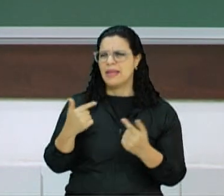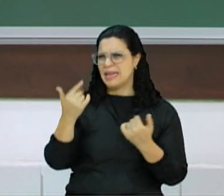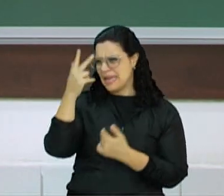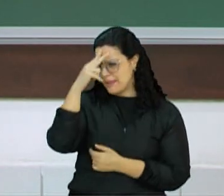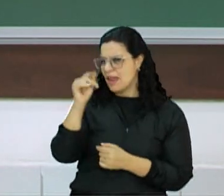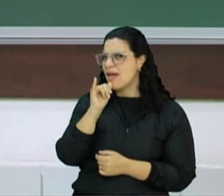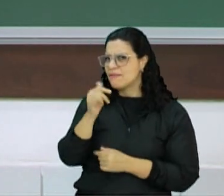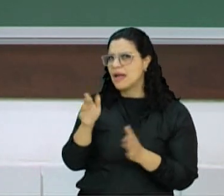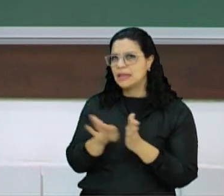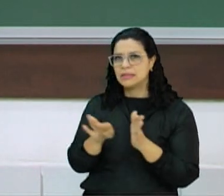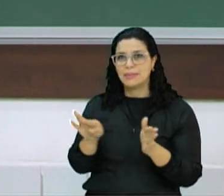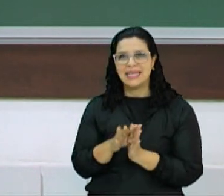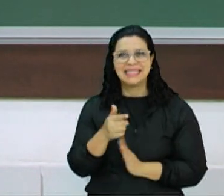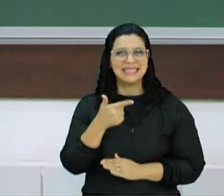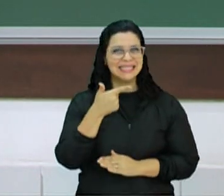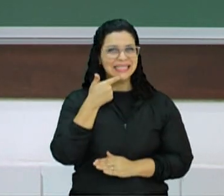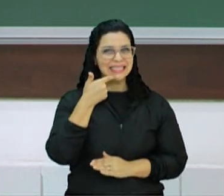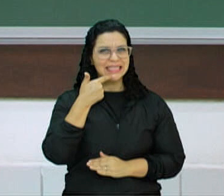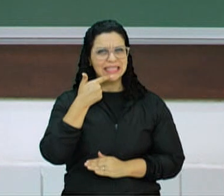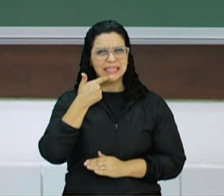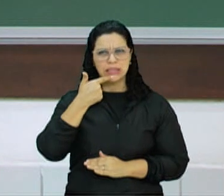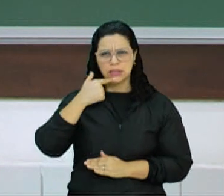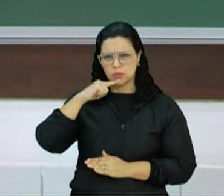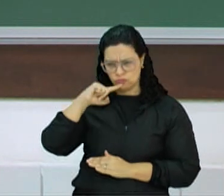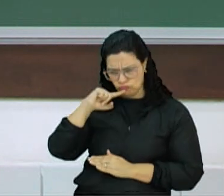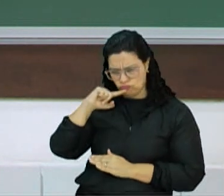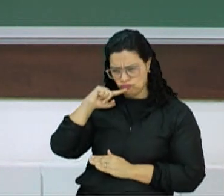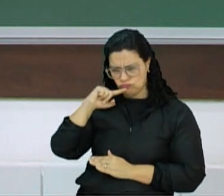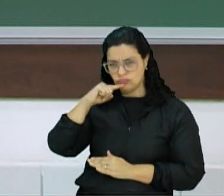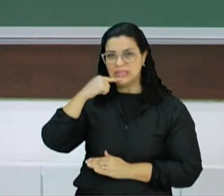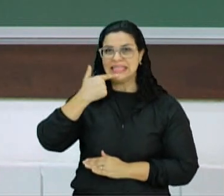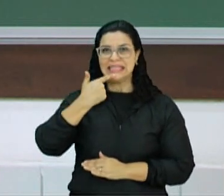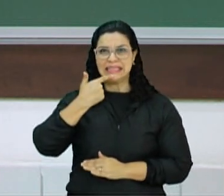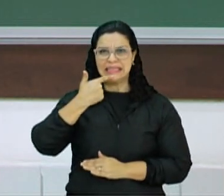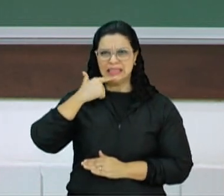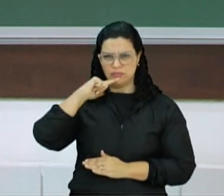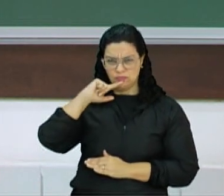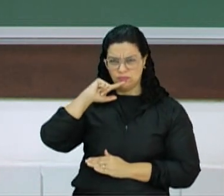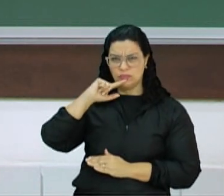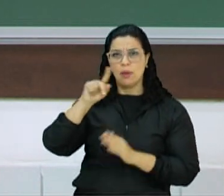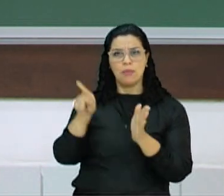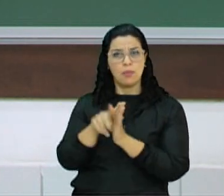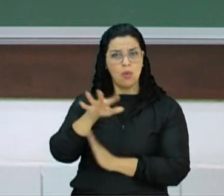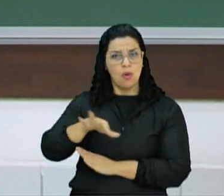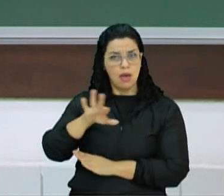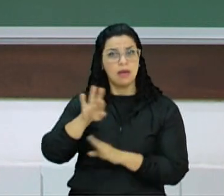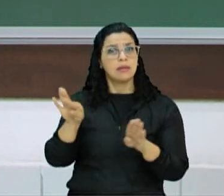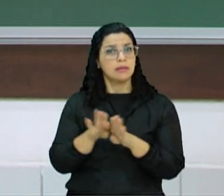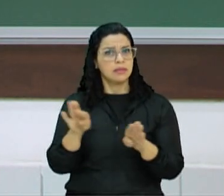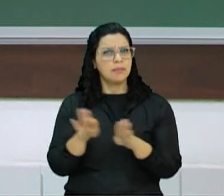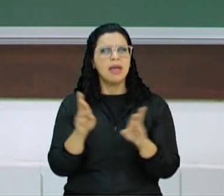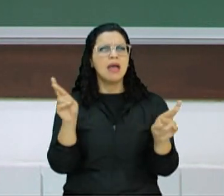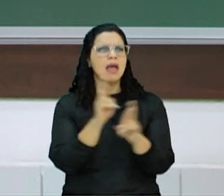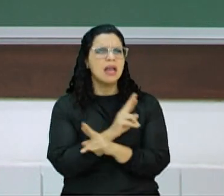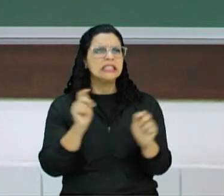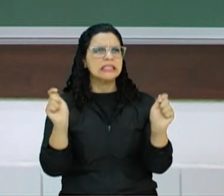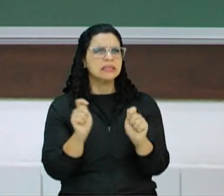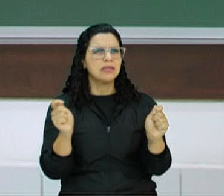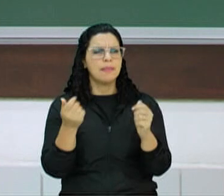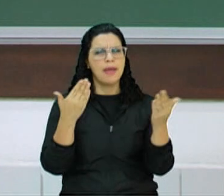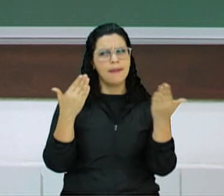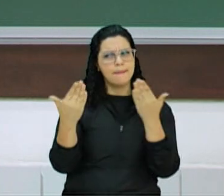contrariado, rejeitado ali, a fisionomia dele mudava, enrugava o rosto e tal? Que relação é